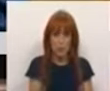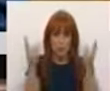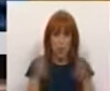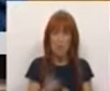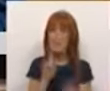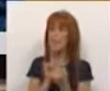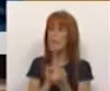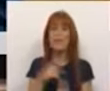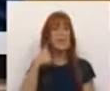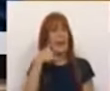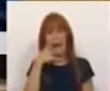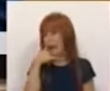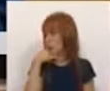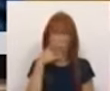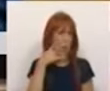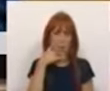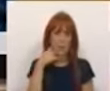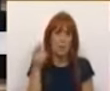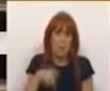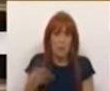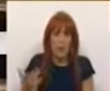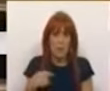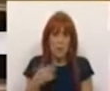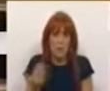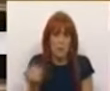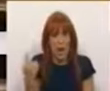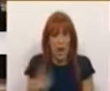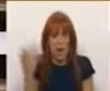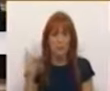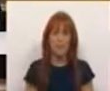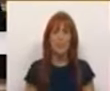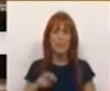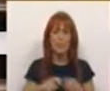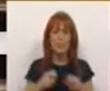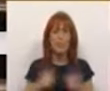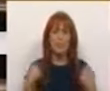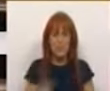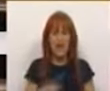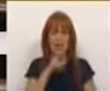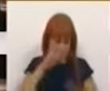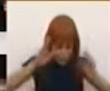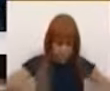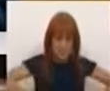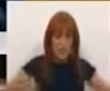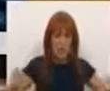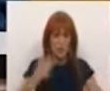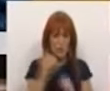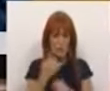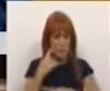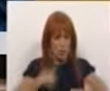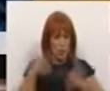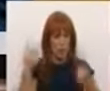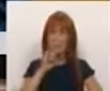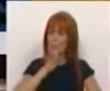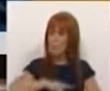com o atendimento telefónico, que também é insuficiente. Estes problemas têm de ter resposta para que os serviços